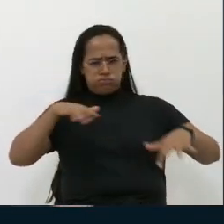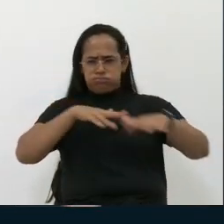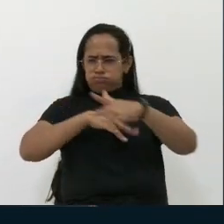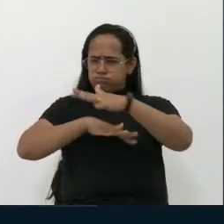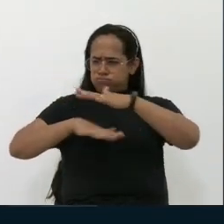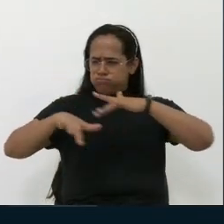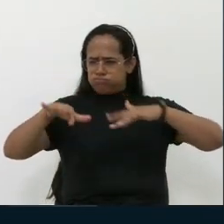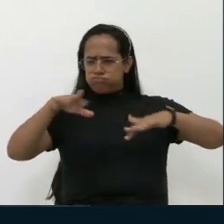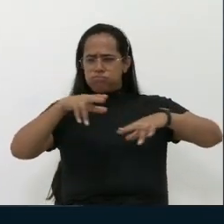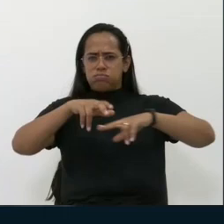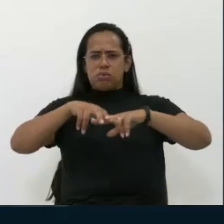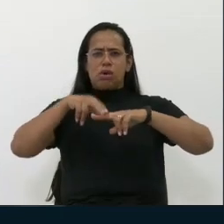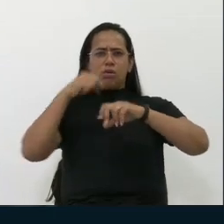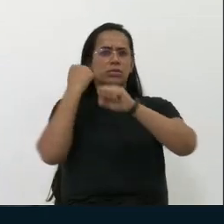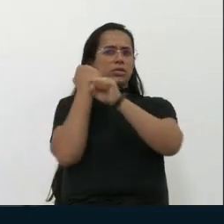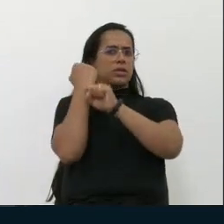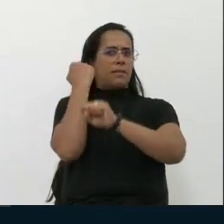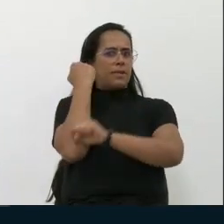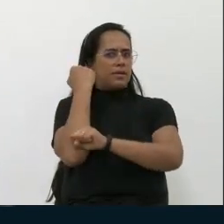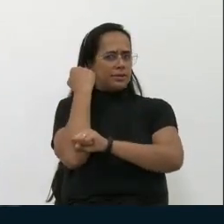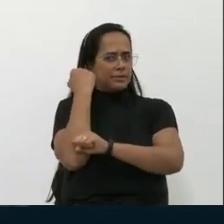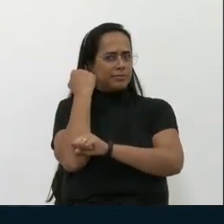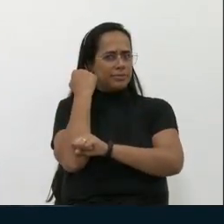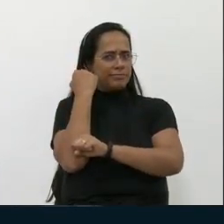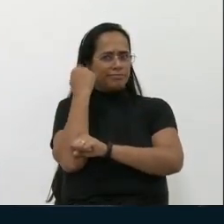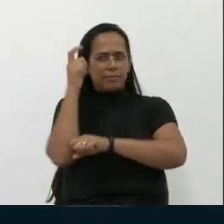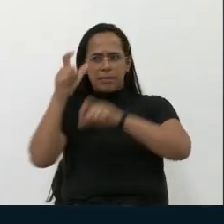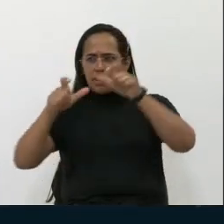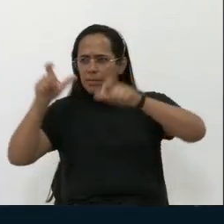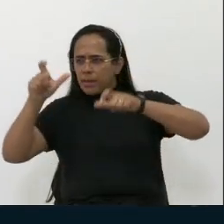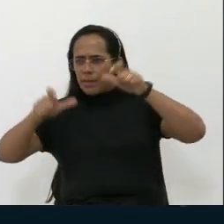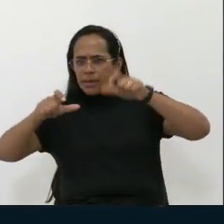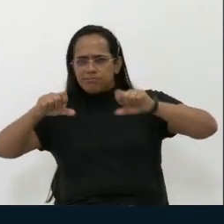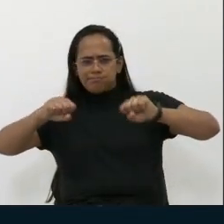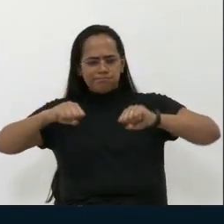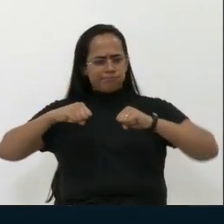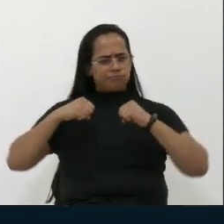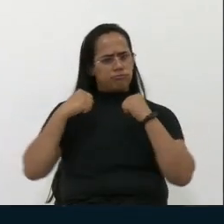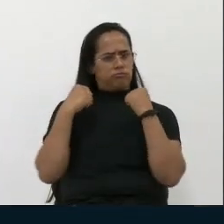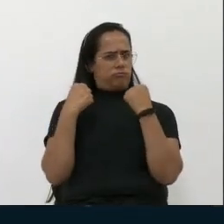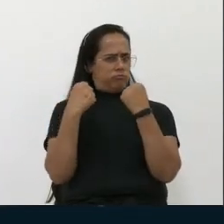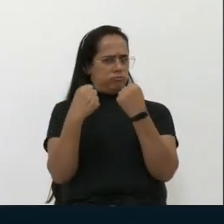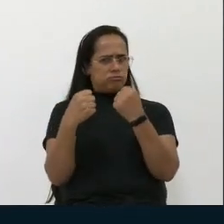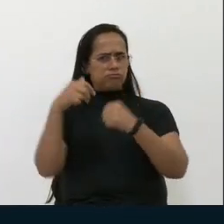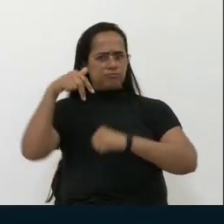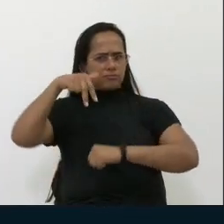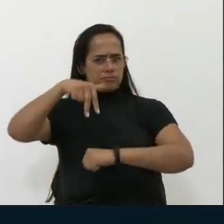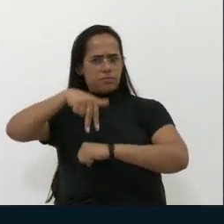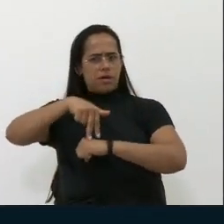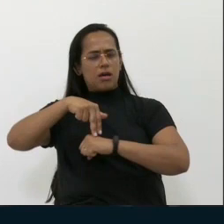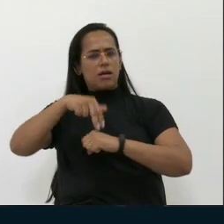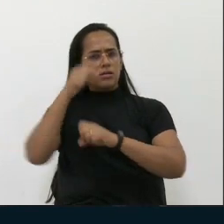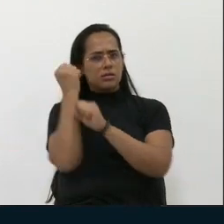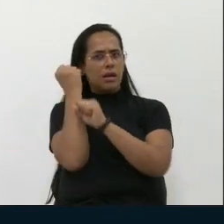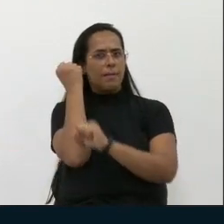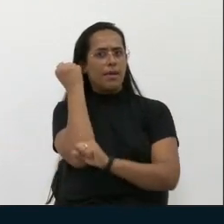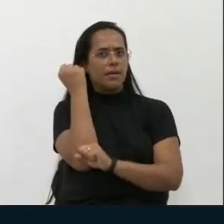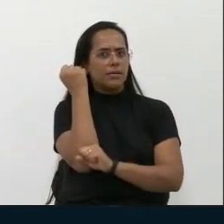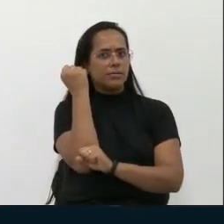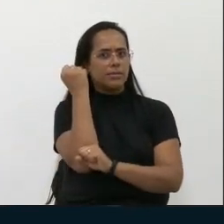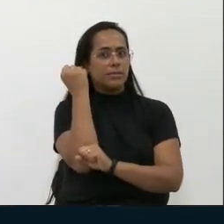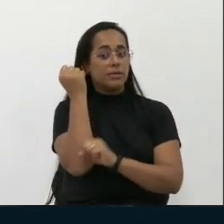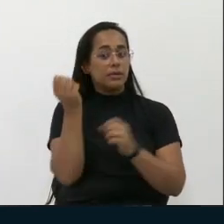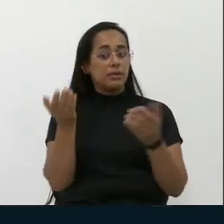toda a movimentação e todo o esforço, tanto da oposição quanto da situação. Então, agora, eu estou falando com a situação e